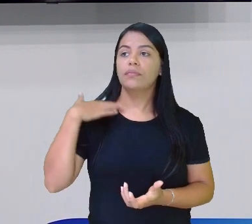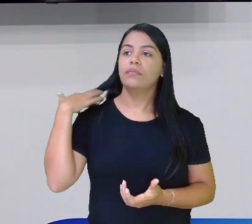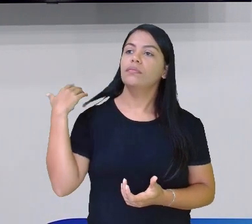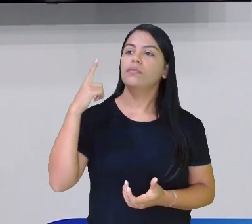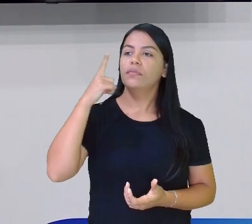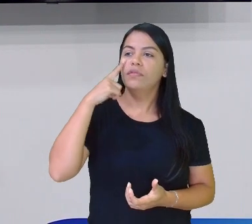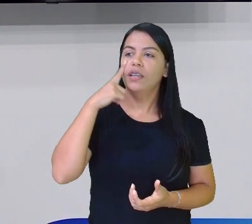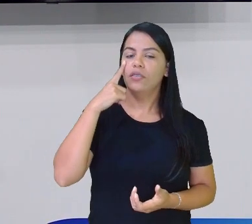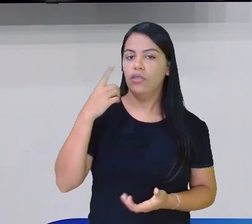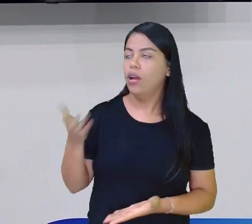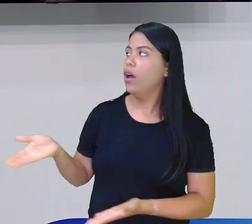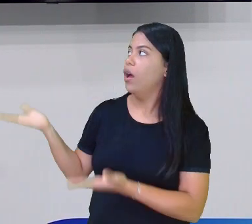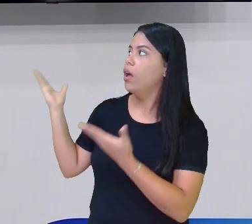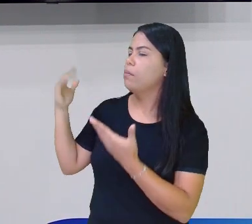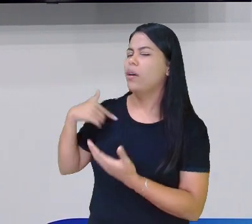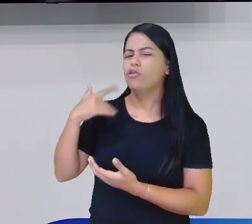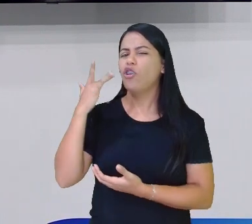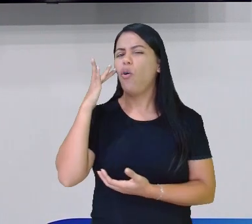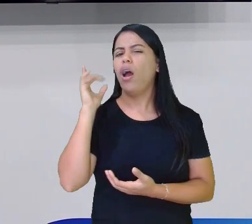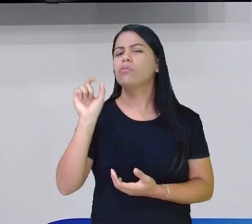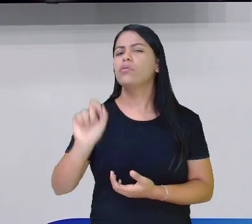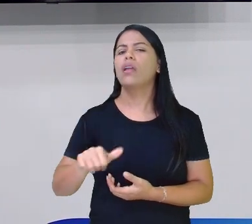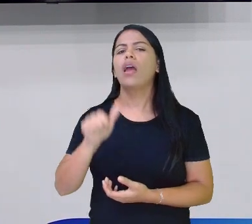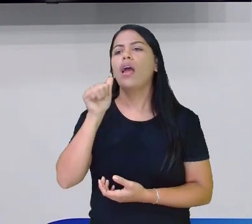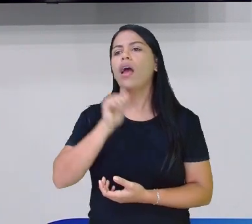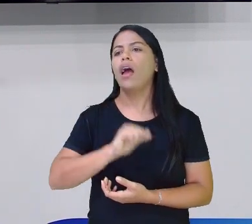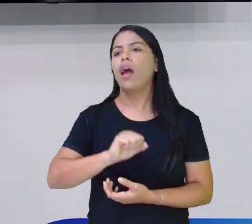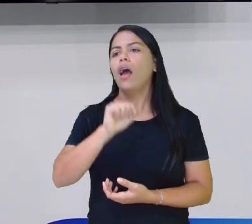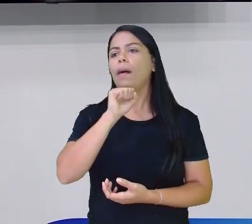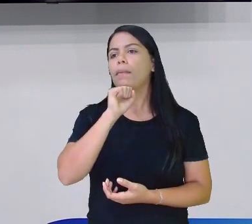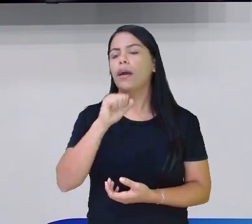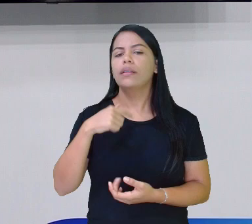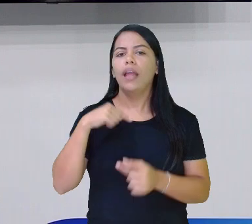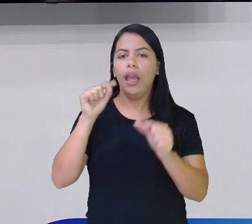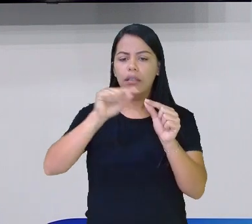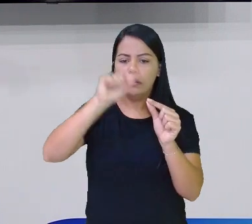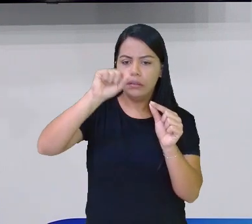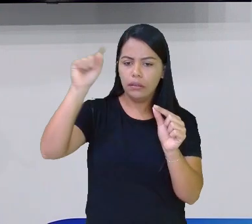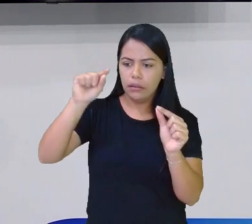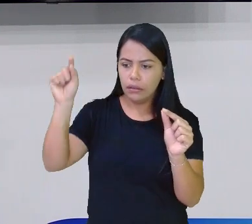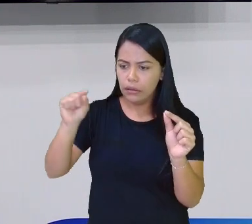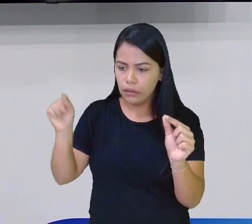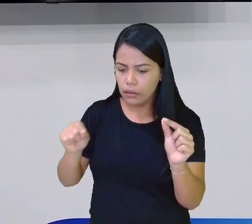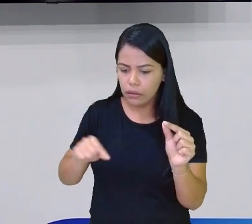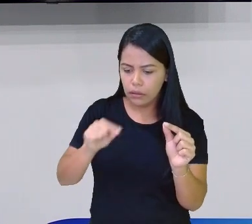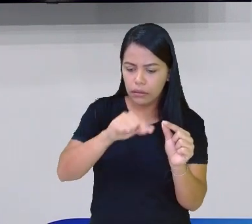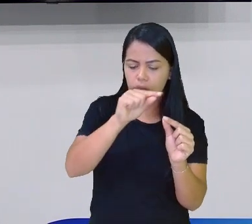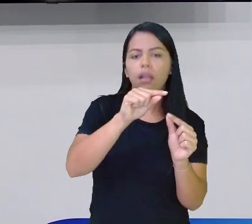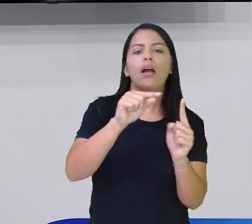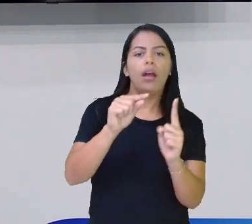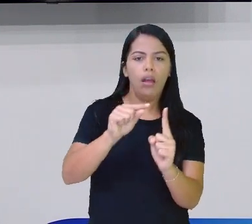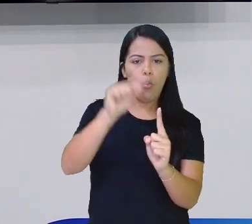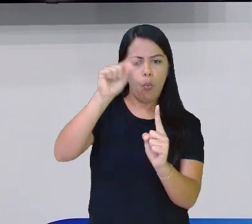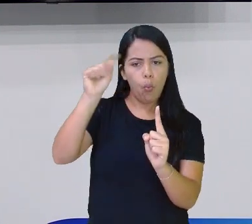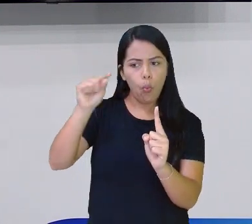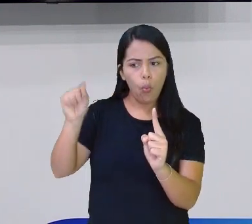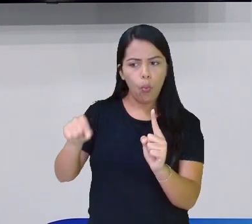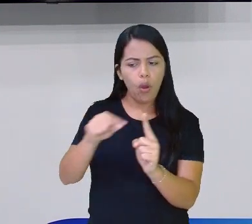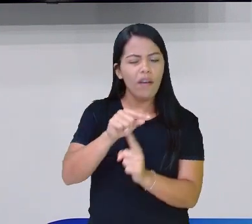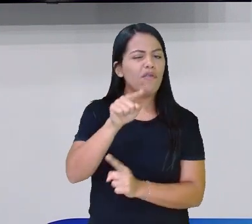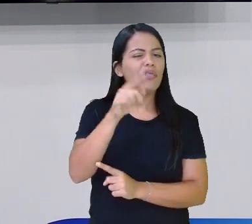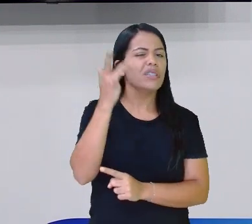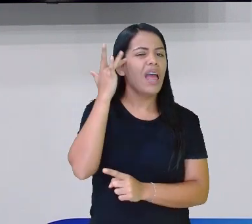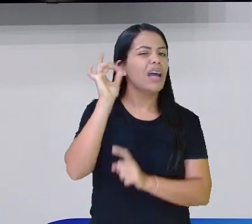a mãe, e esse, assim, do balão, todo estridente. Você acha que essa senhora está chamando